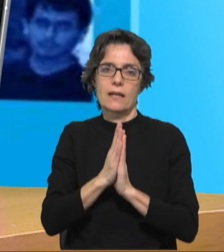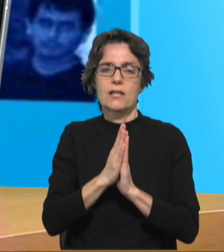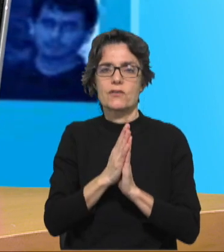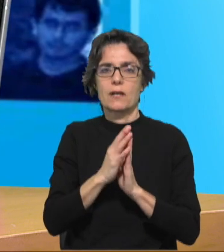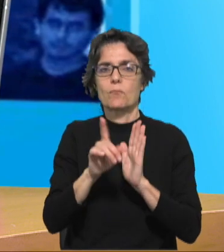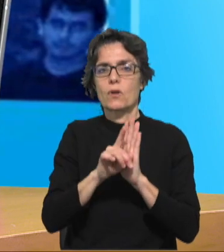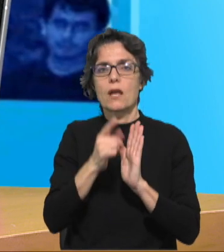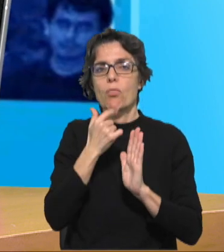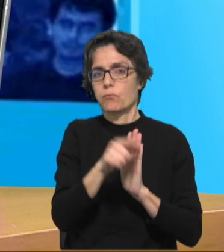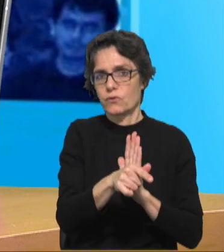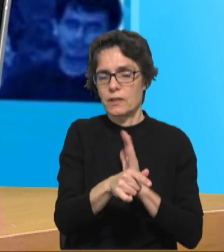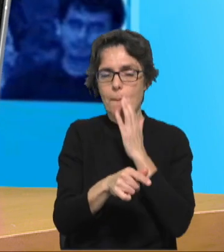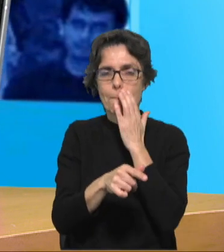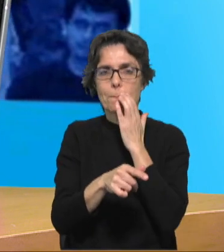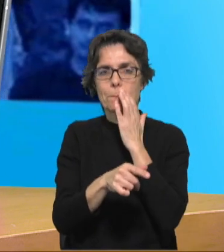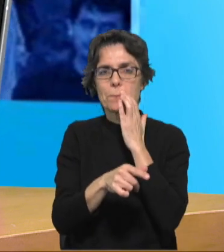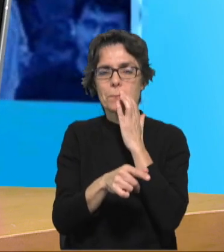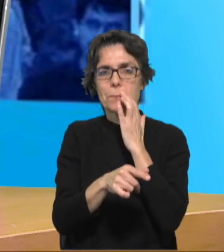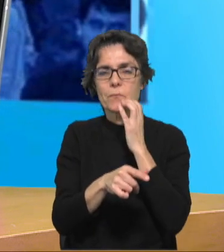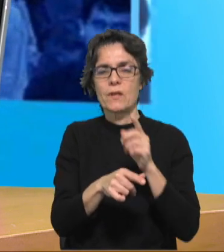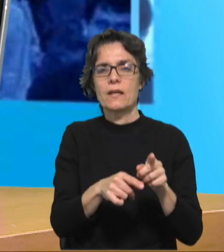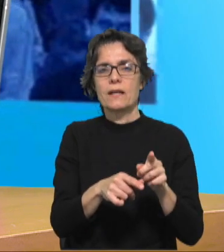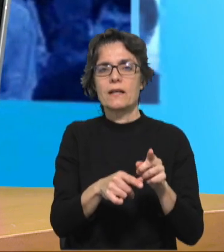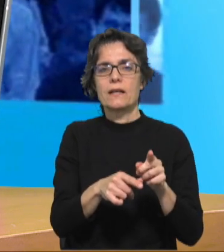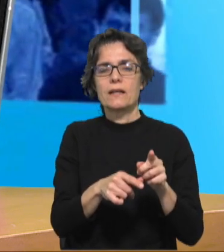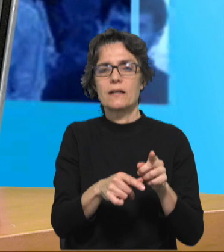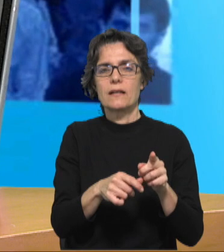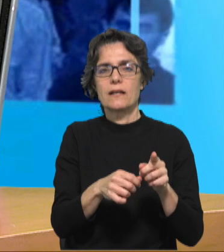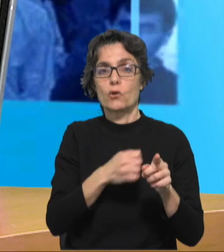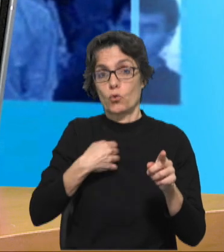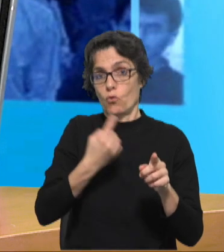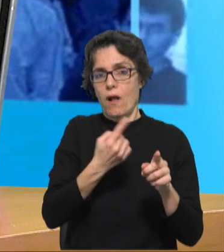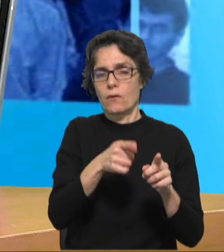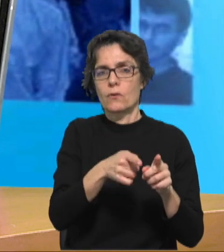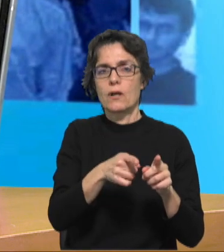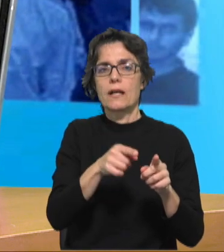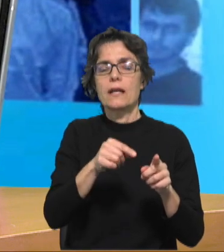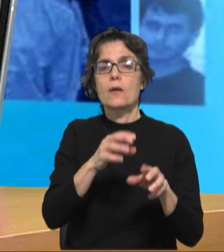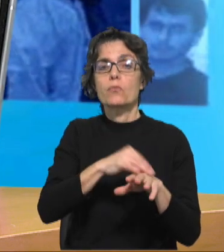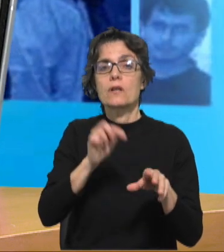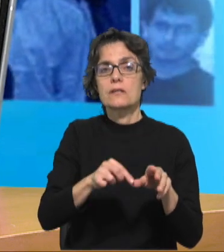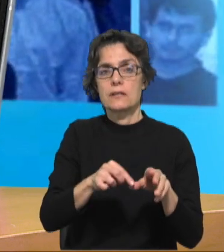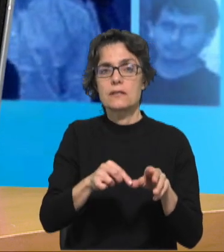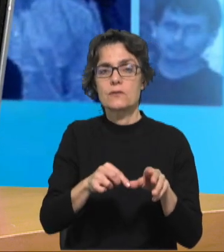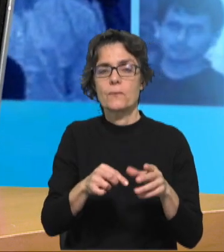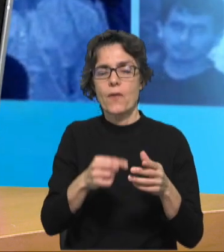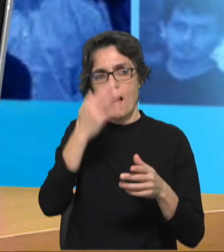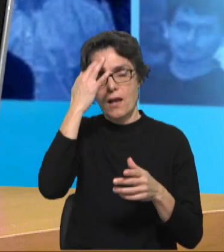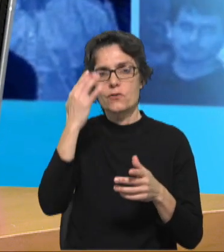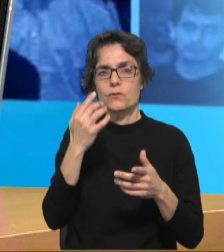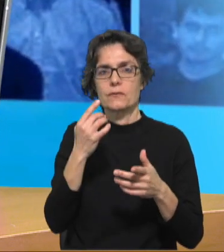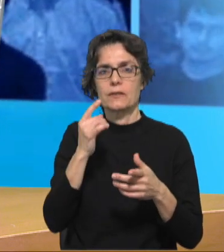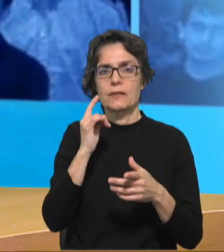e essa foi essa visão, e também por isso é que o jornal, acredito que tenha subsistido estes 100 anos, não é? Por ter